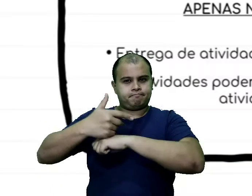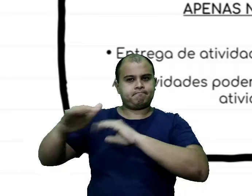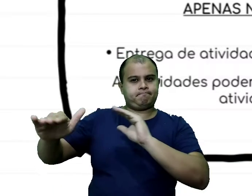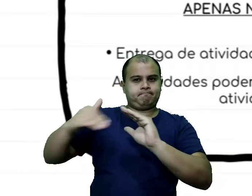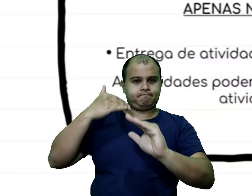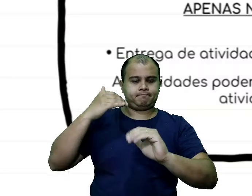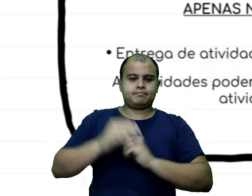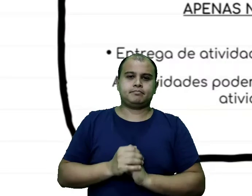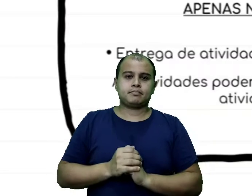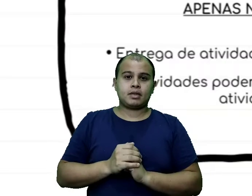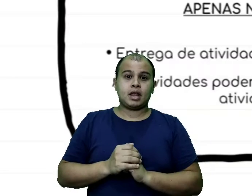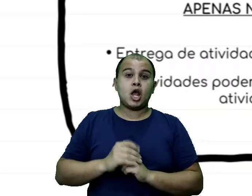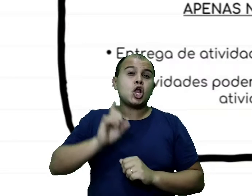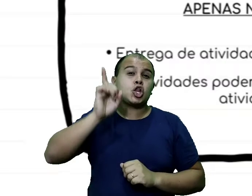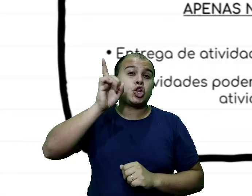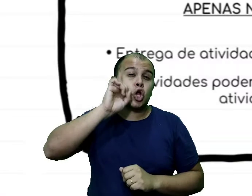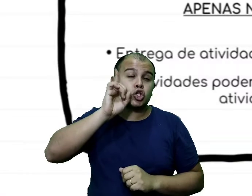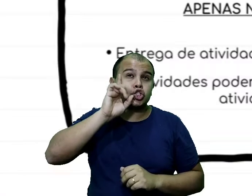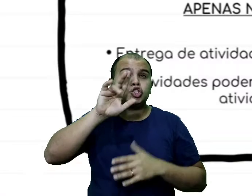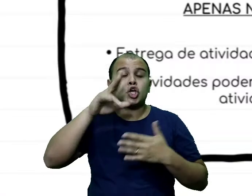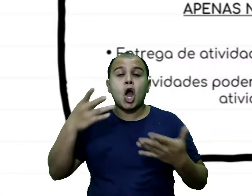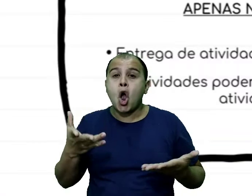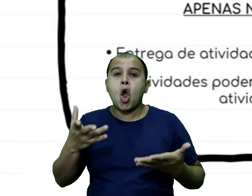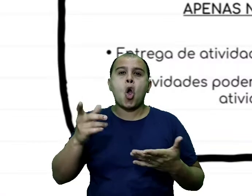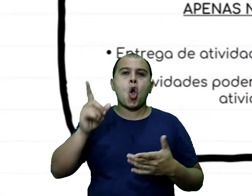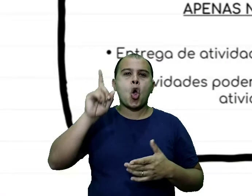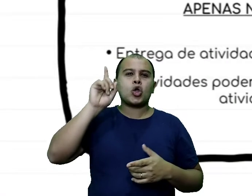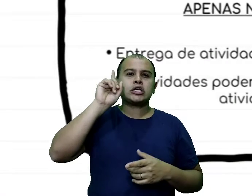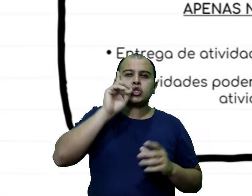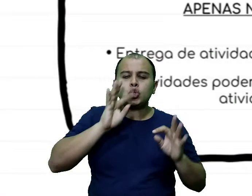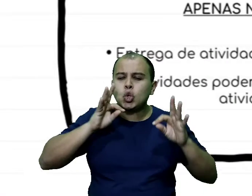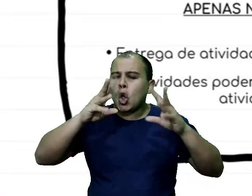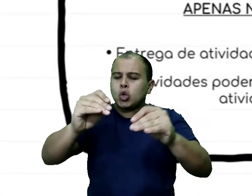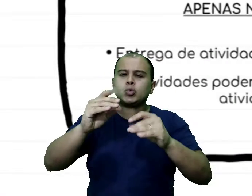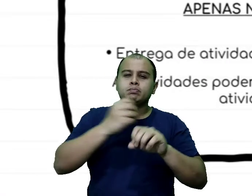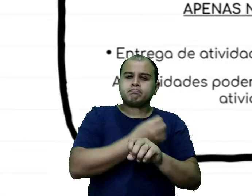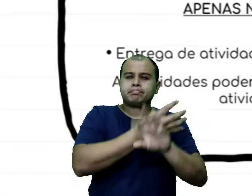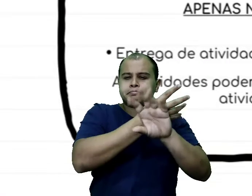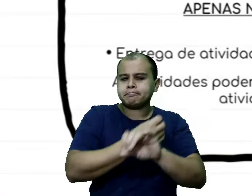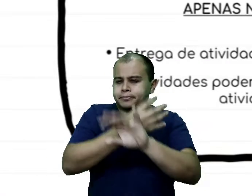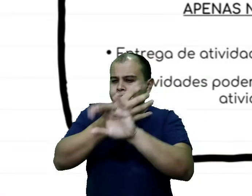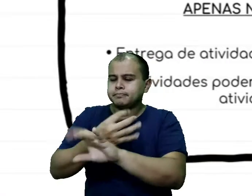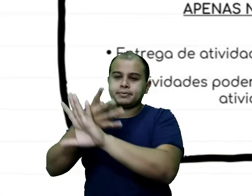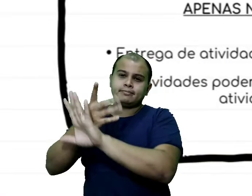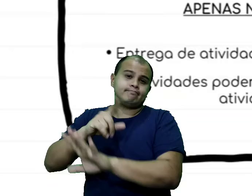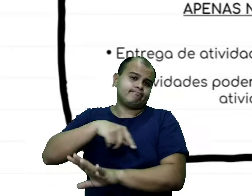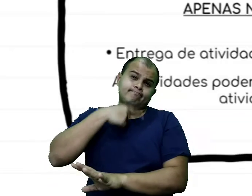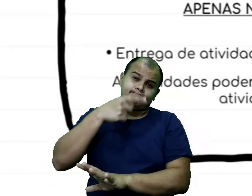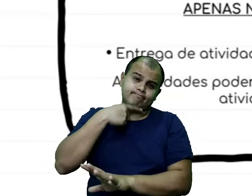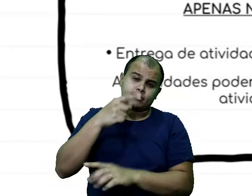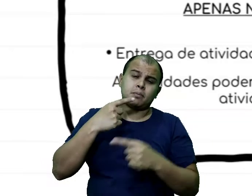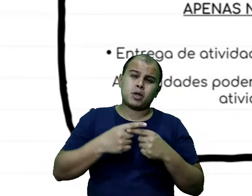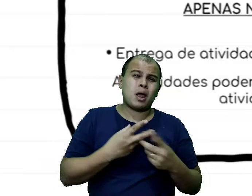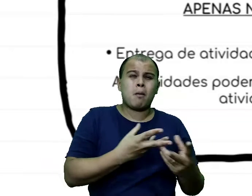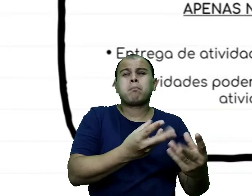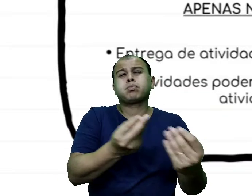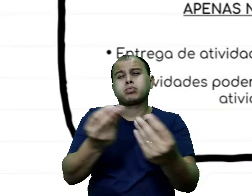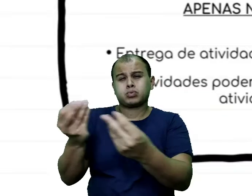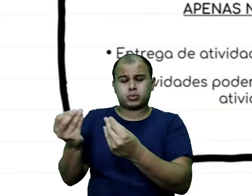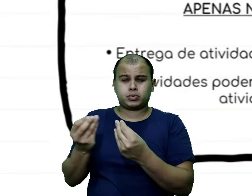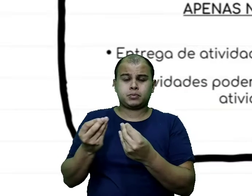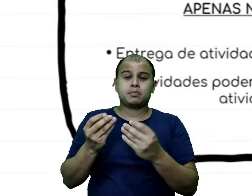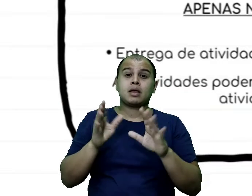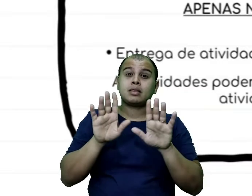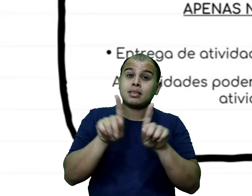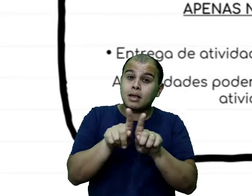aulas online, porque a gente tem mais de uma turma tendo aula no mesmo dia. Então, a gente tem alternado. E para a educação